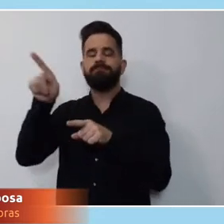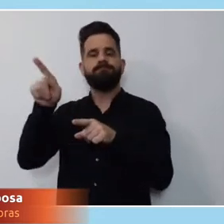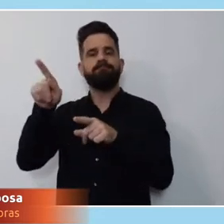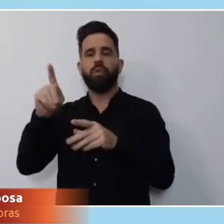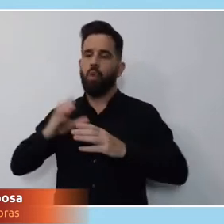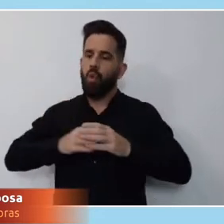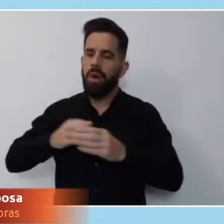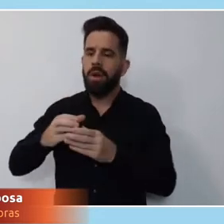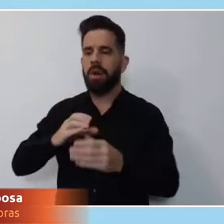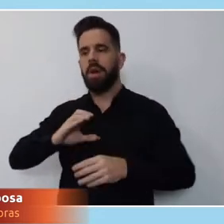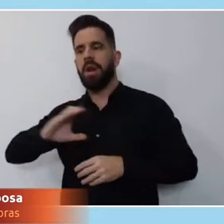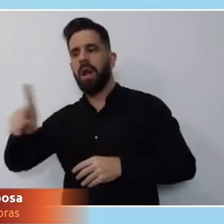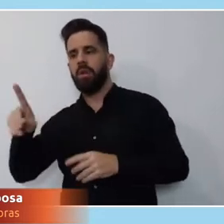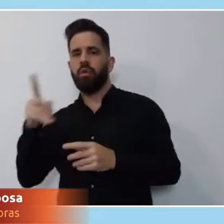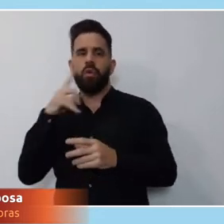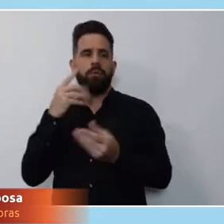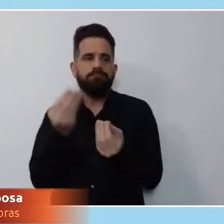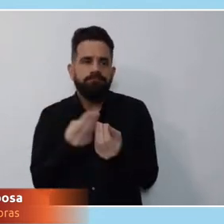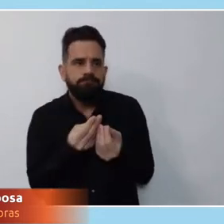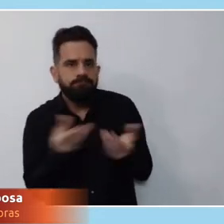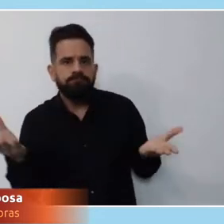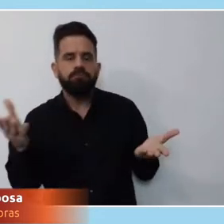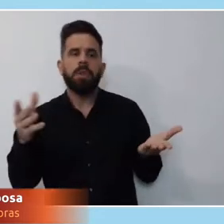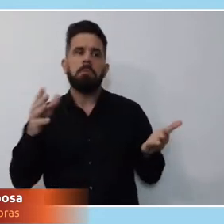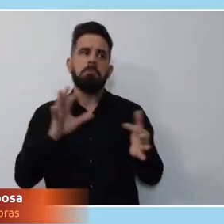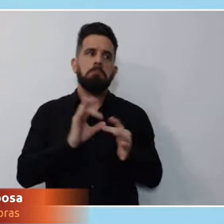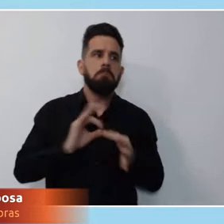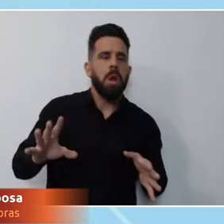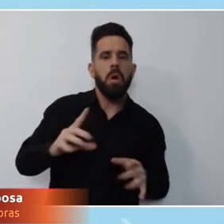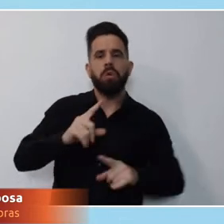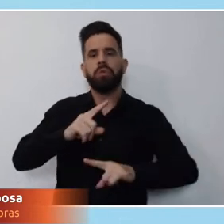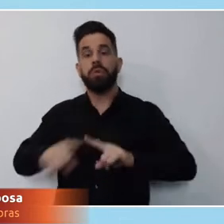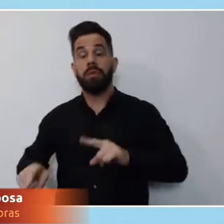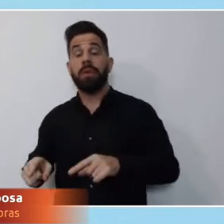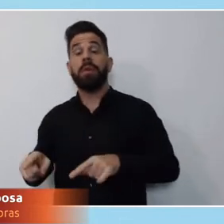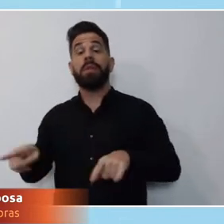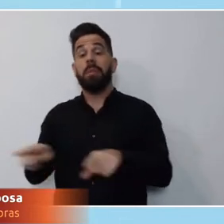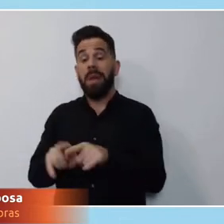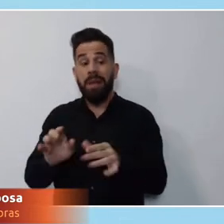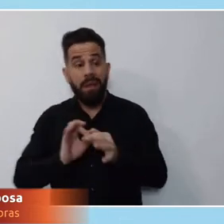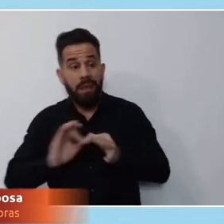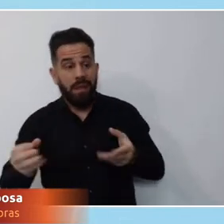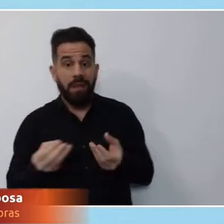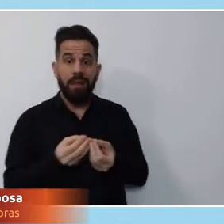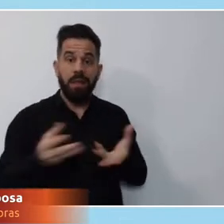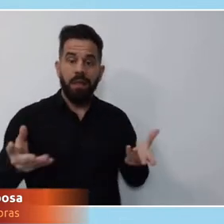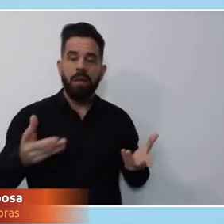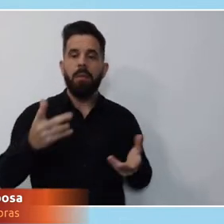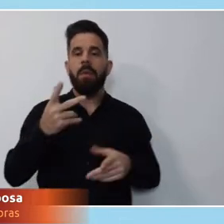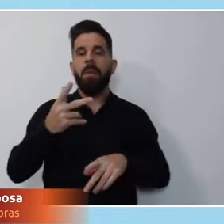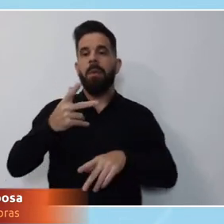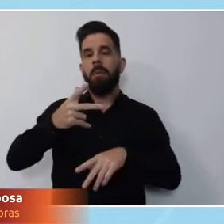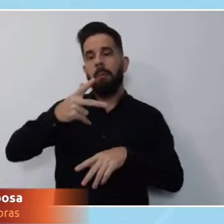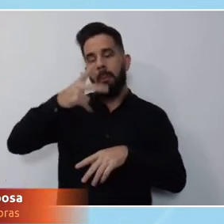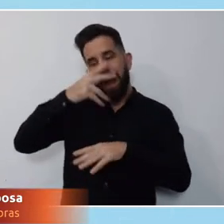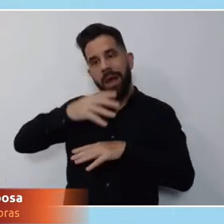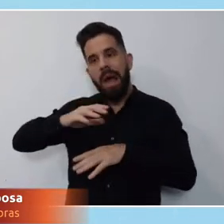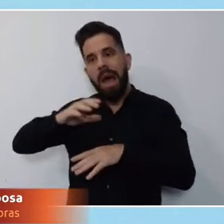e a liberação, de acordo com o projeto de lei, será mais rápida. Então, para você ter uma ideia dos anos